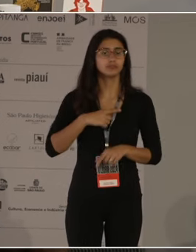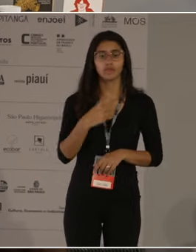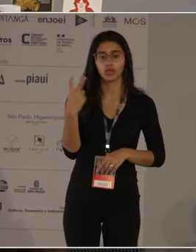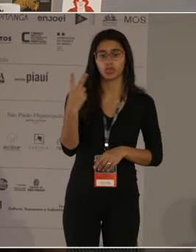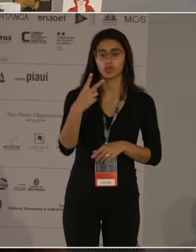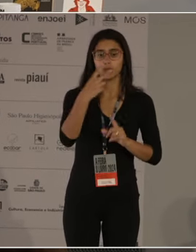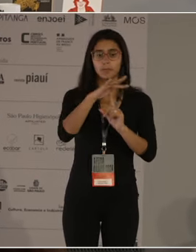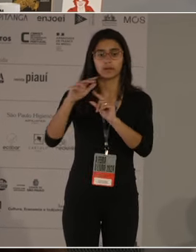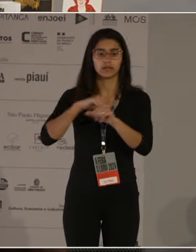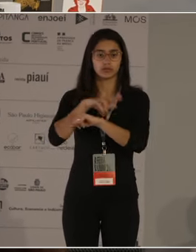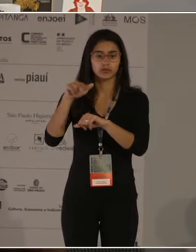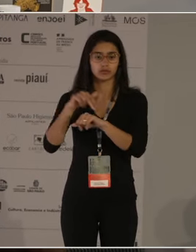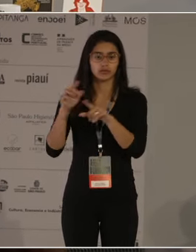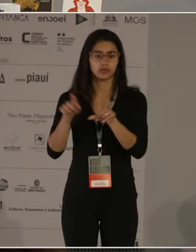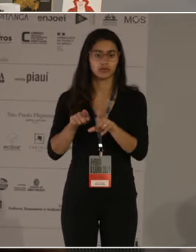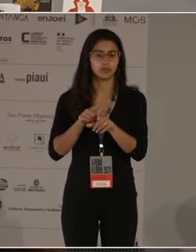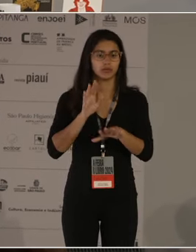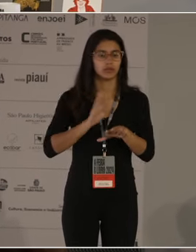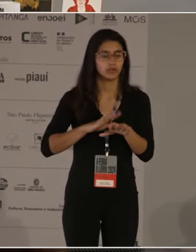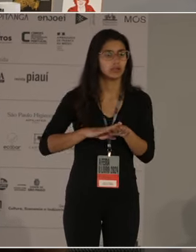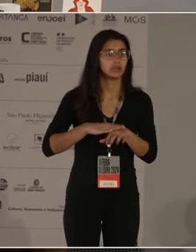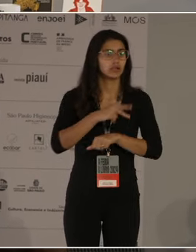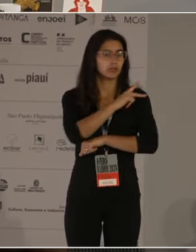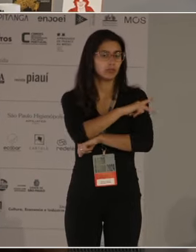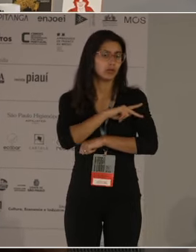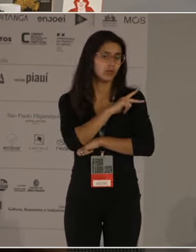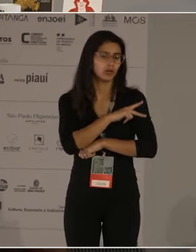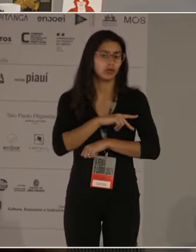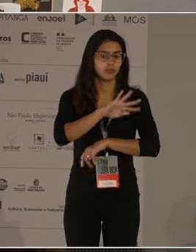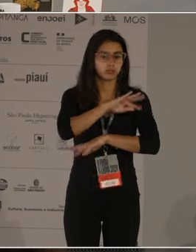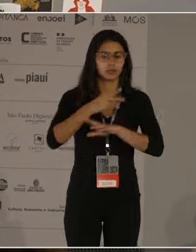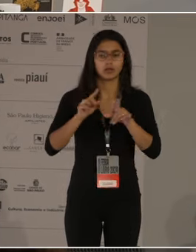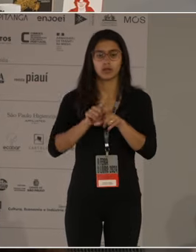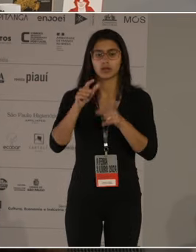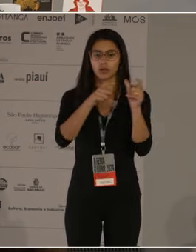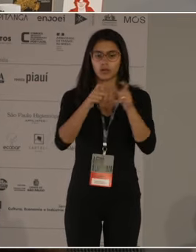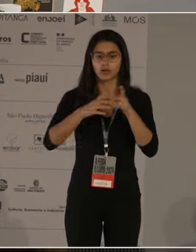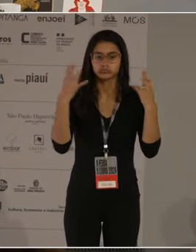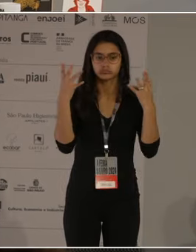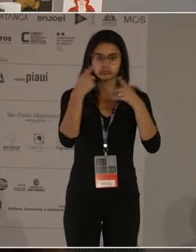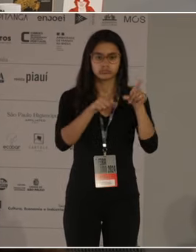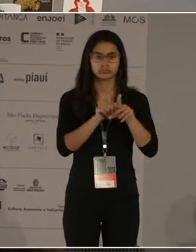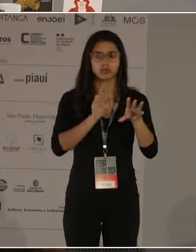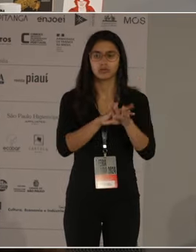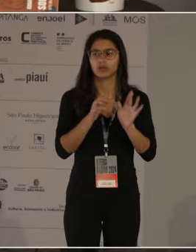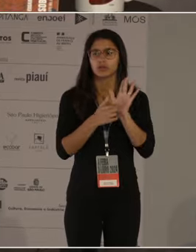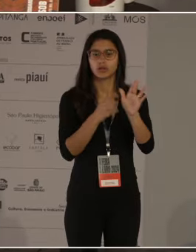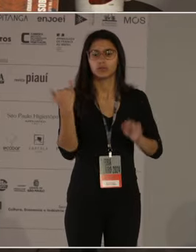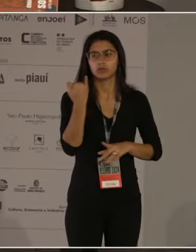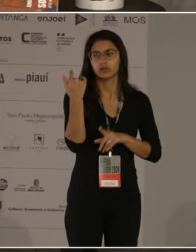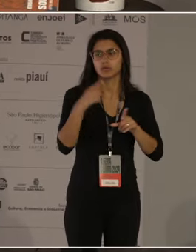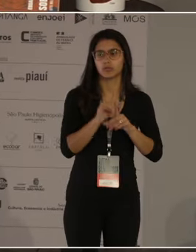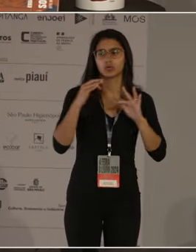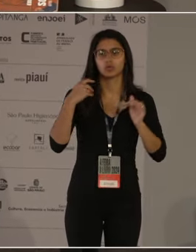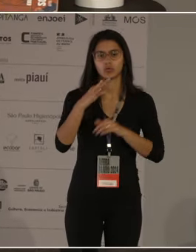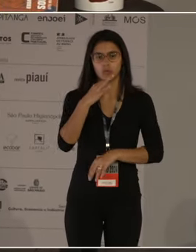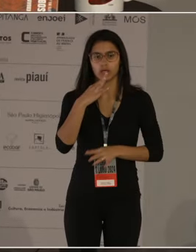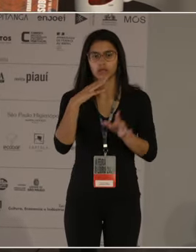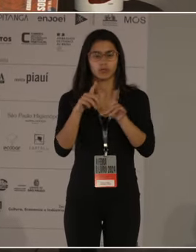nacionais, que é o Parque Nacional da Serra da Capivara e da Serra das Confusões, que são lugares belíssimos, E repito aqui, é importante que todo mundo conheça, são